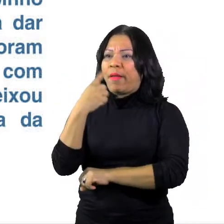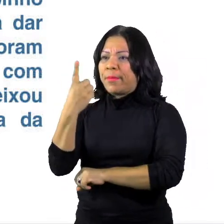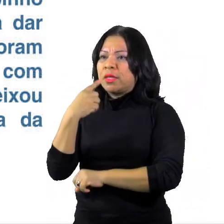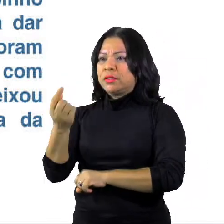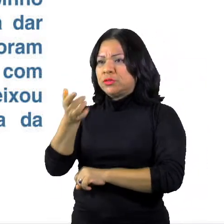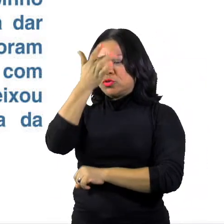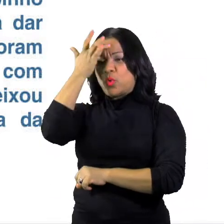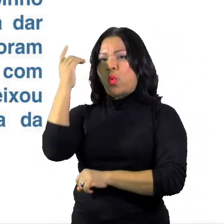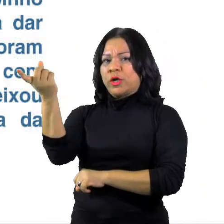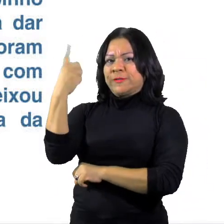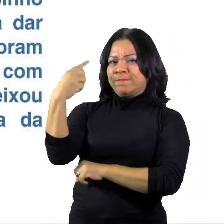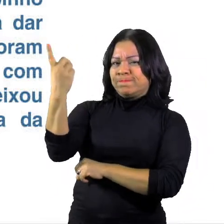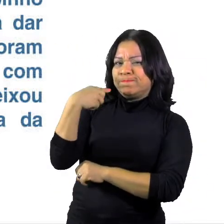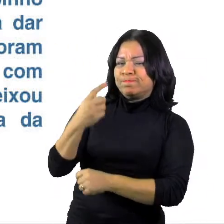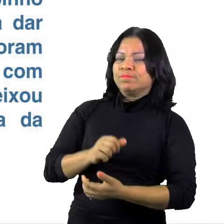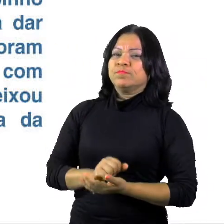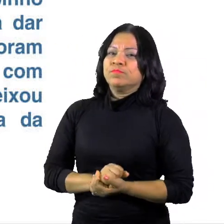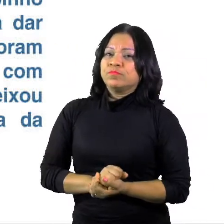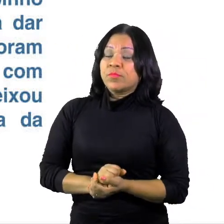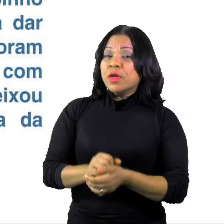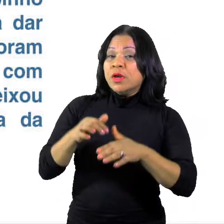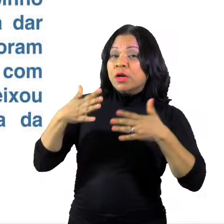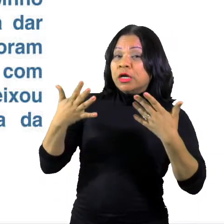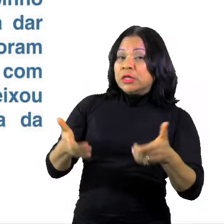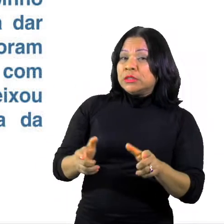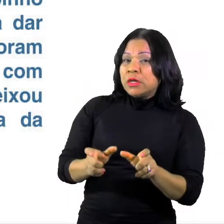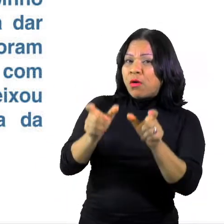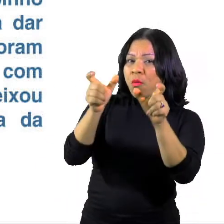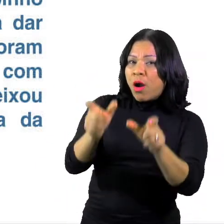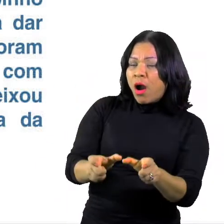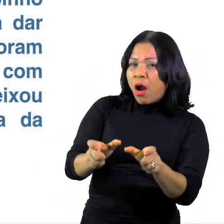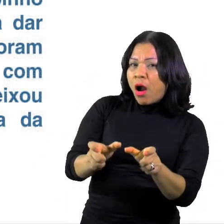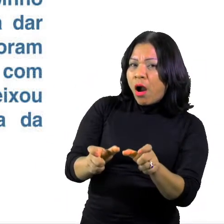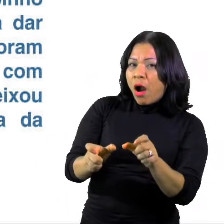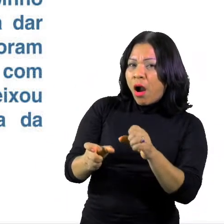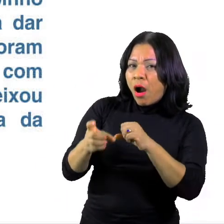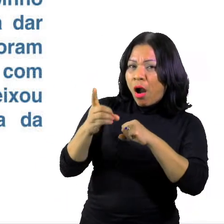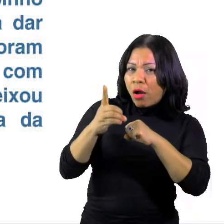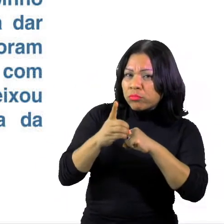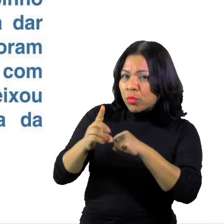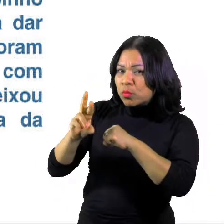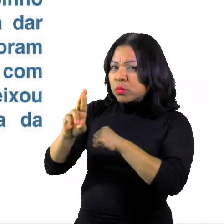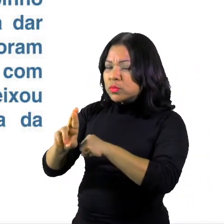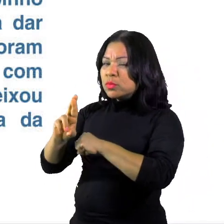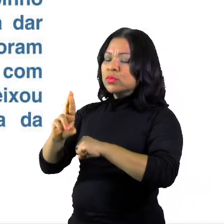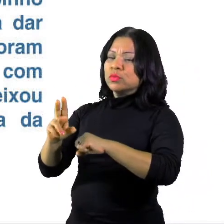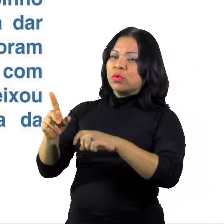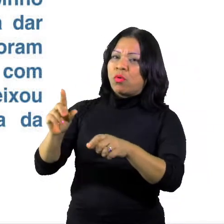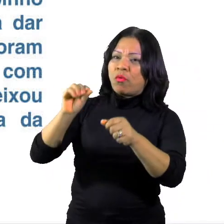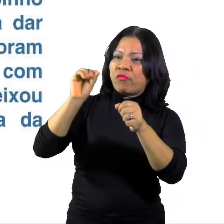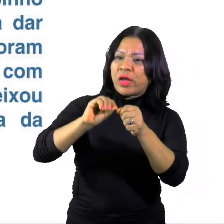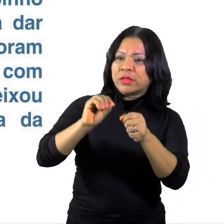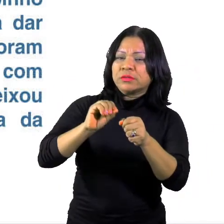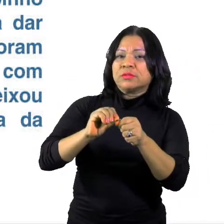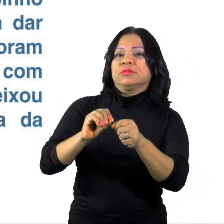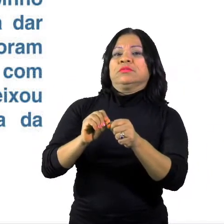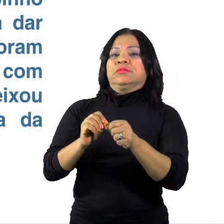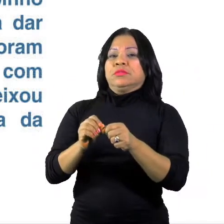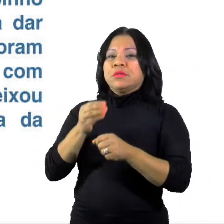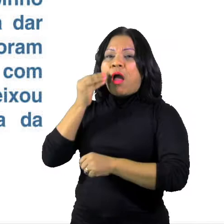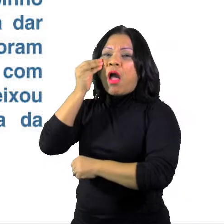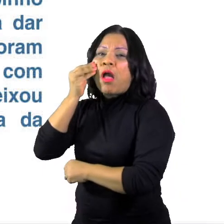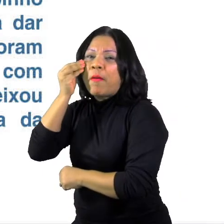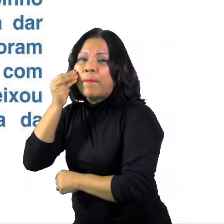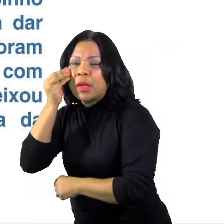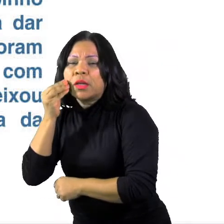do laboratório onde o Dr. QI realizava experiências com os alunos sequestrados e sob o efeito da droga